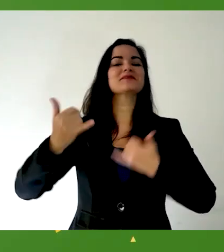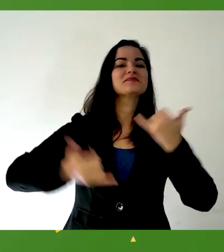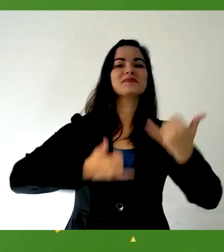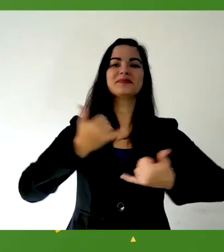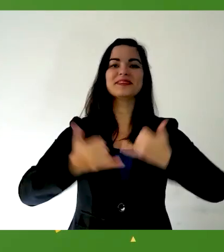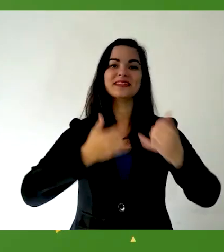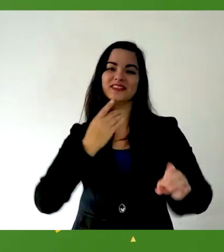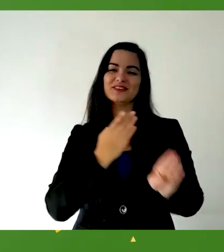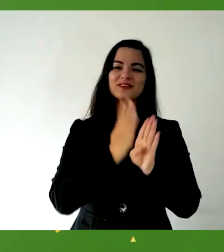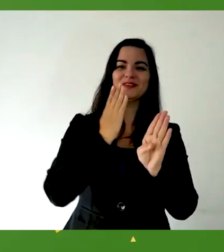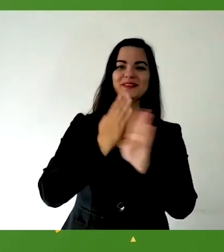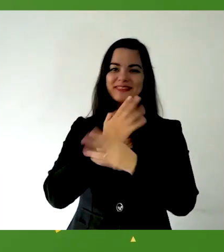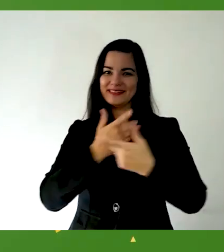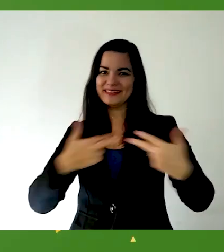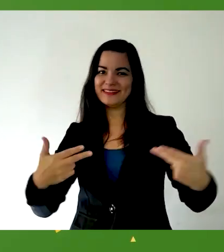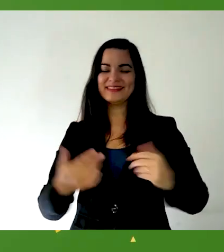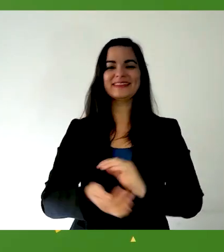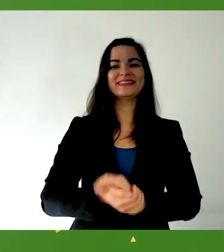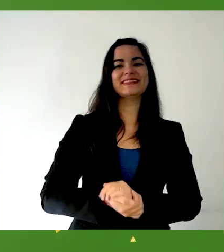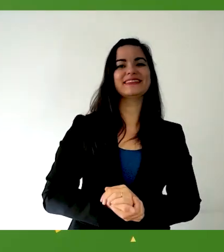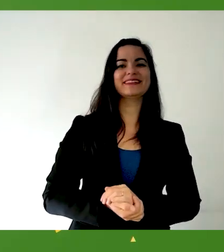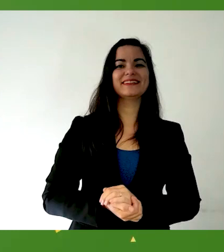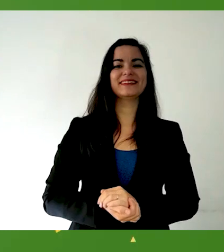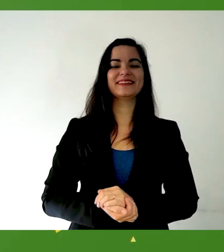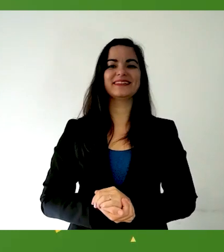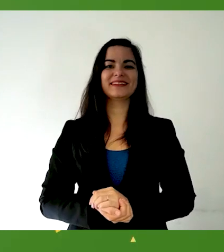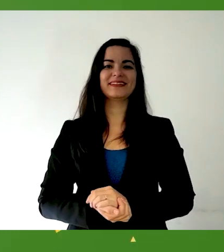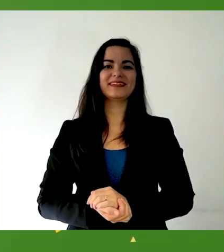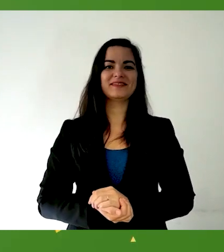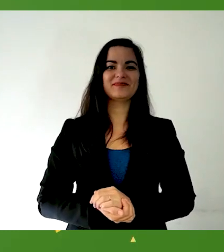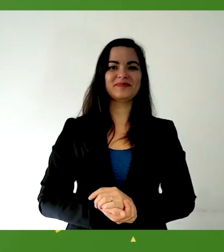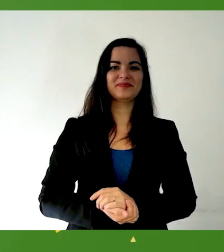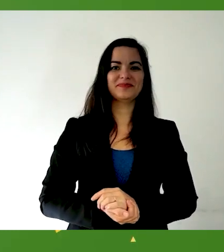jogo das descobertas.